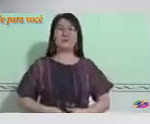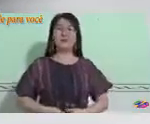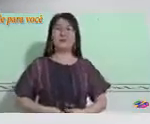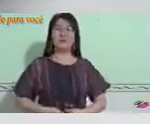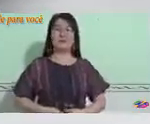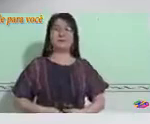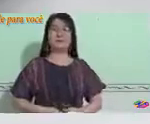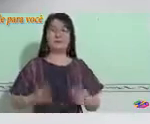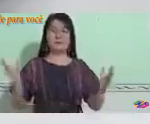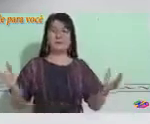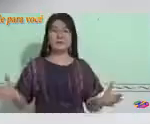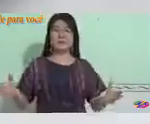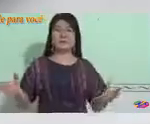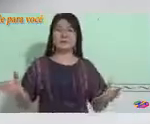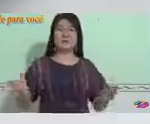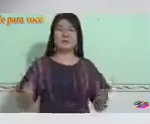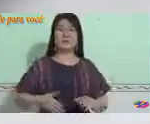omeconazol,